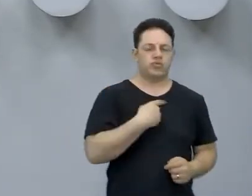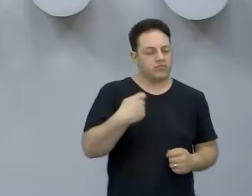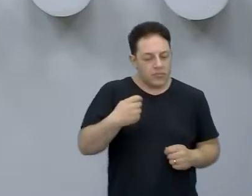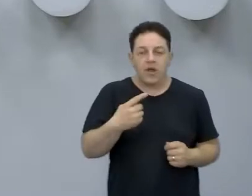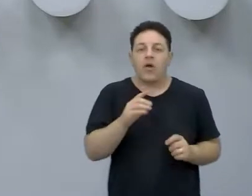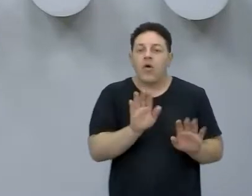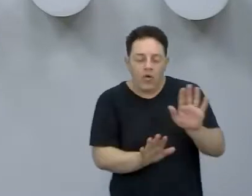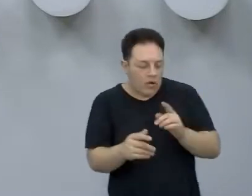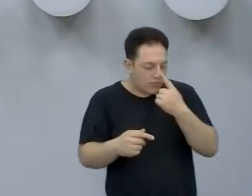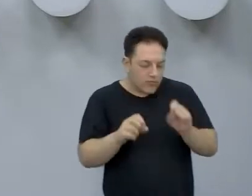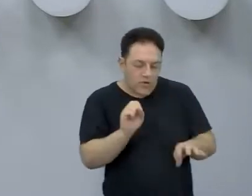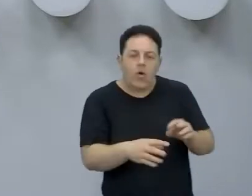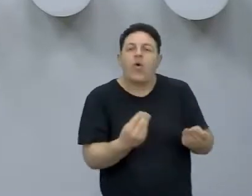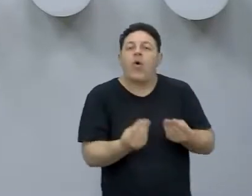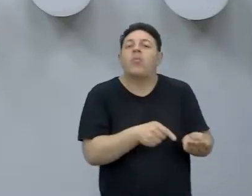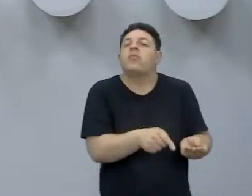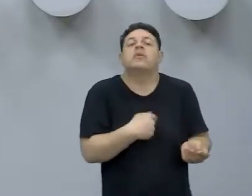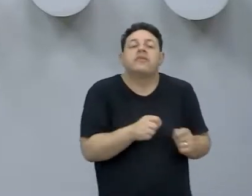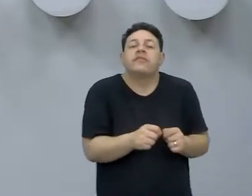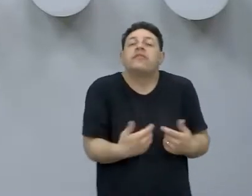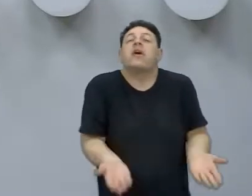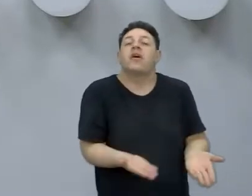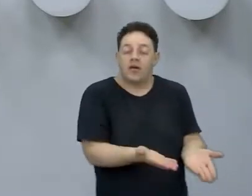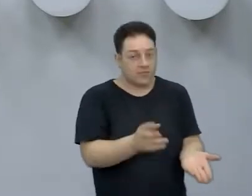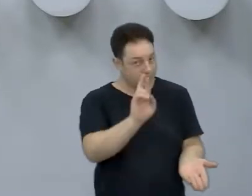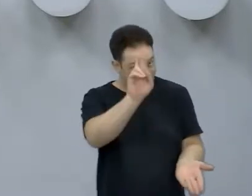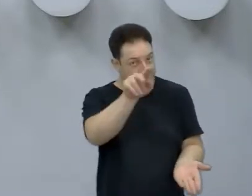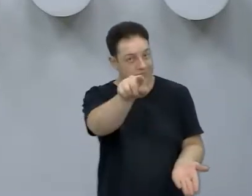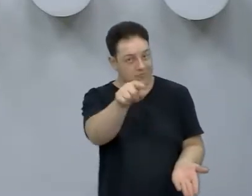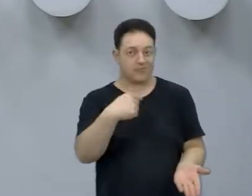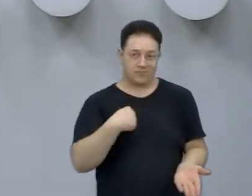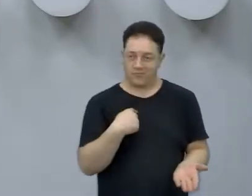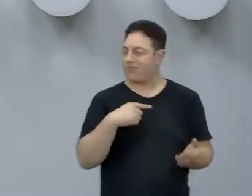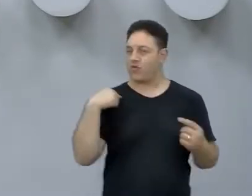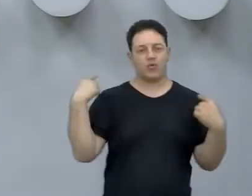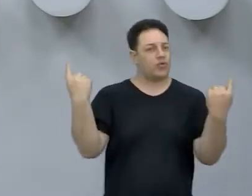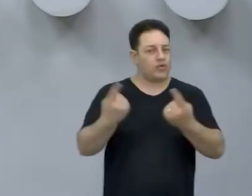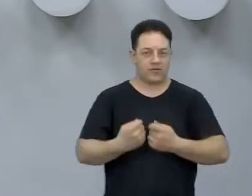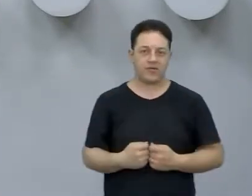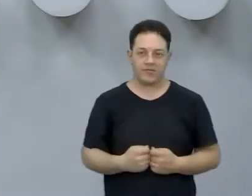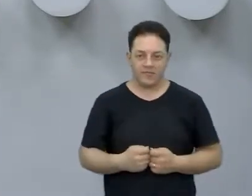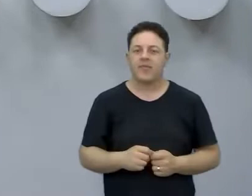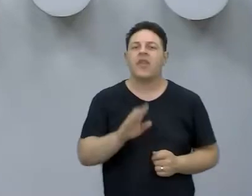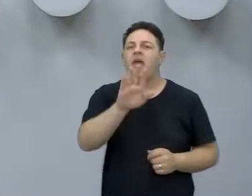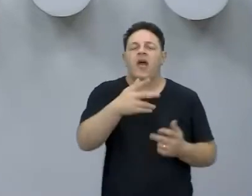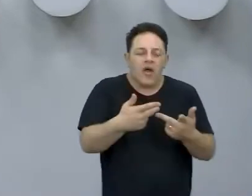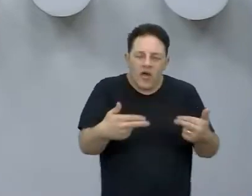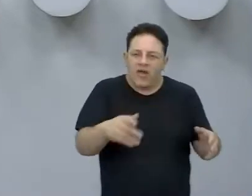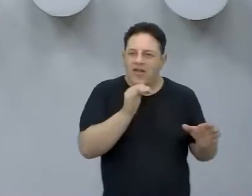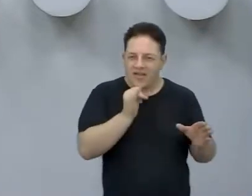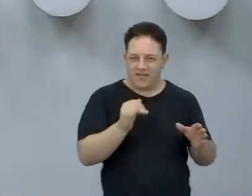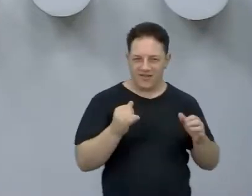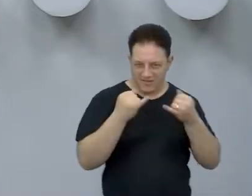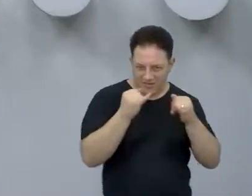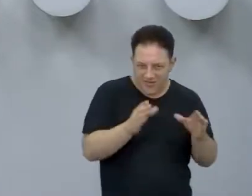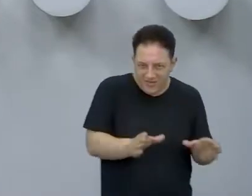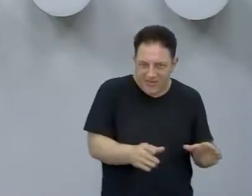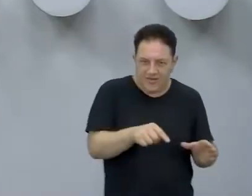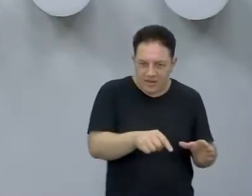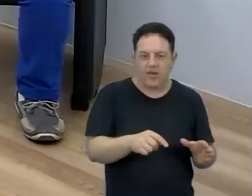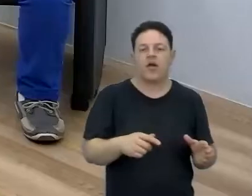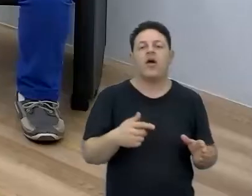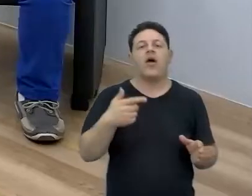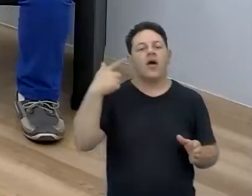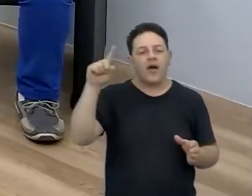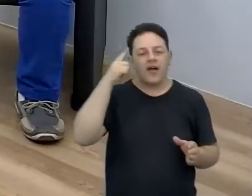resíduo gerado. E lembrando que resíduos, ou seja, rejeitos radioativos, sabe, usina de Angra